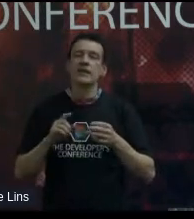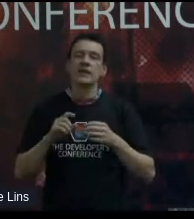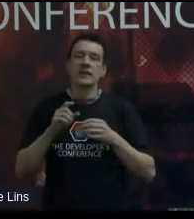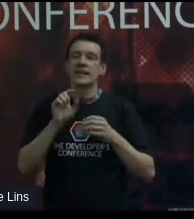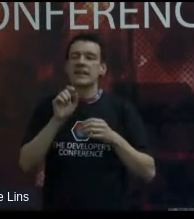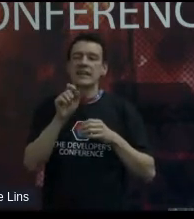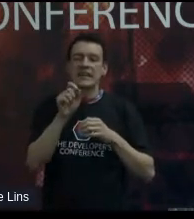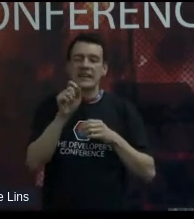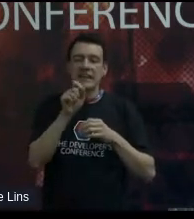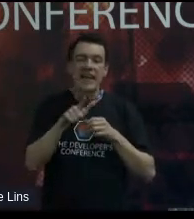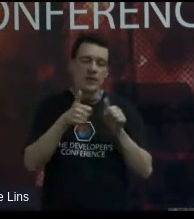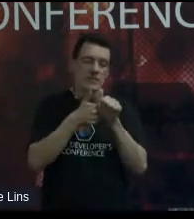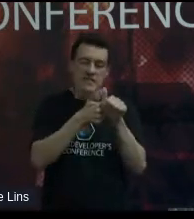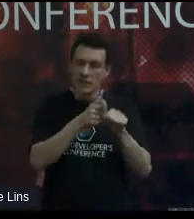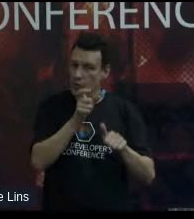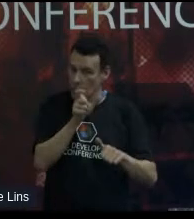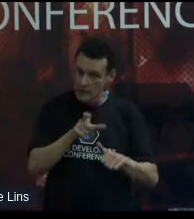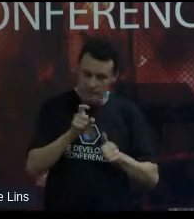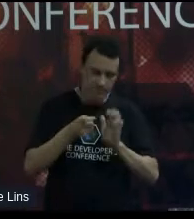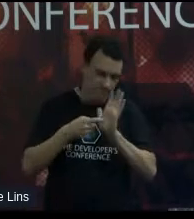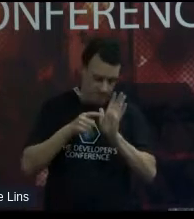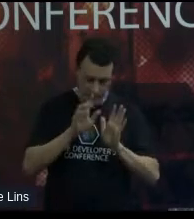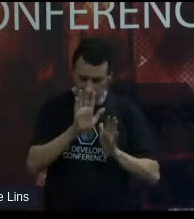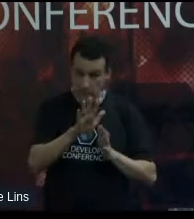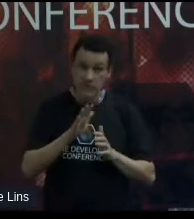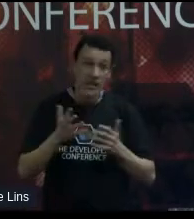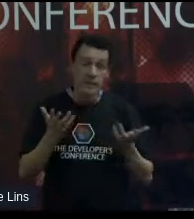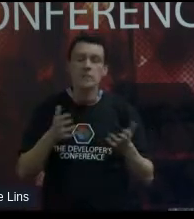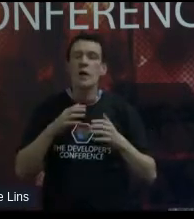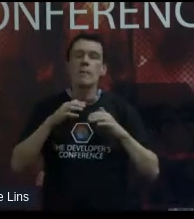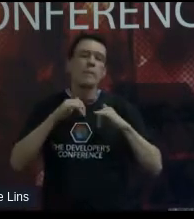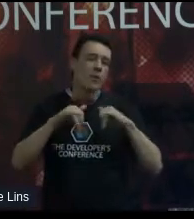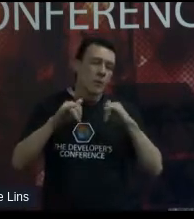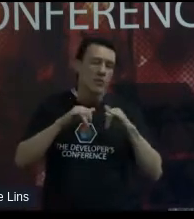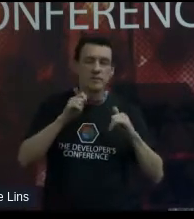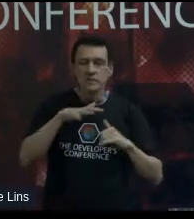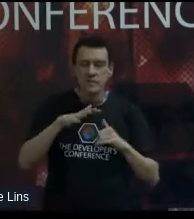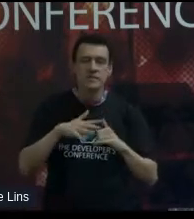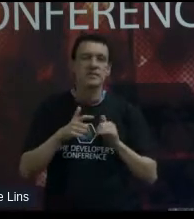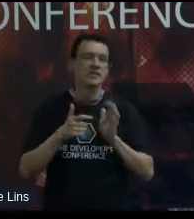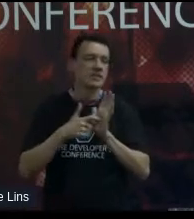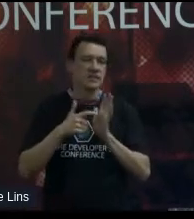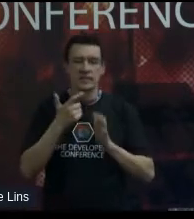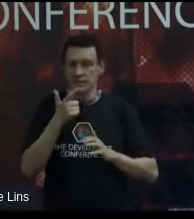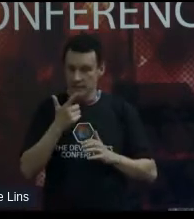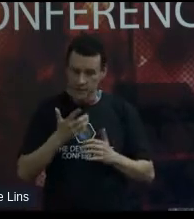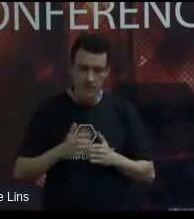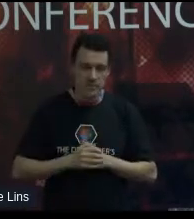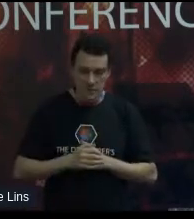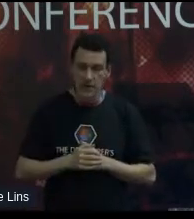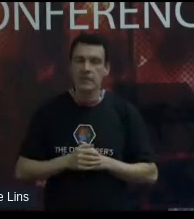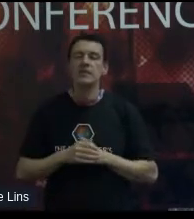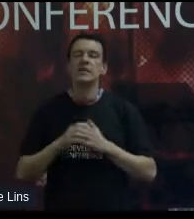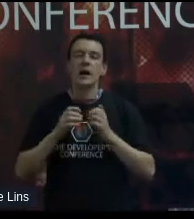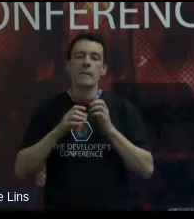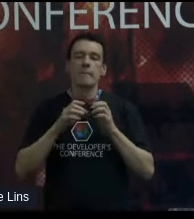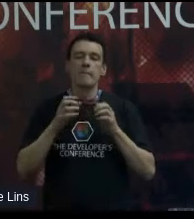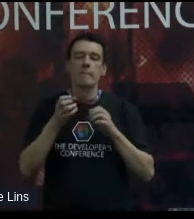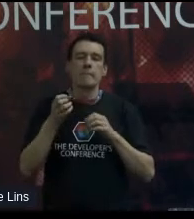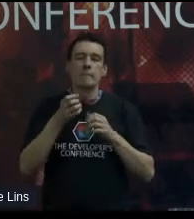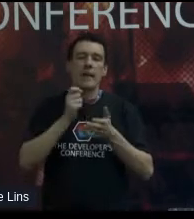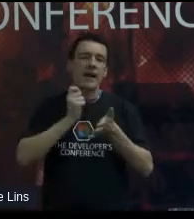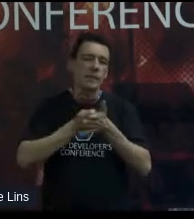ativado, interruptor. Marcado, novidades e promoções, ativado, interruptor. Marcado, lembretes de pagamento de contas, ativado,